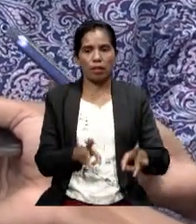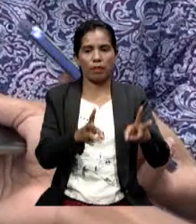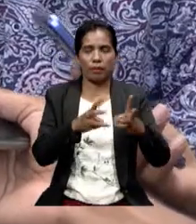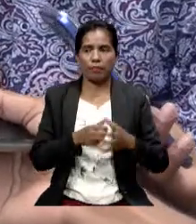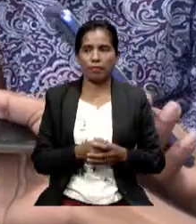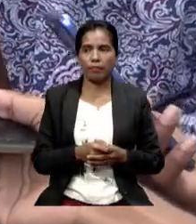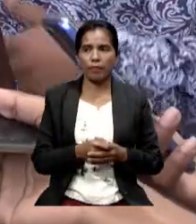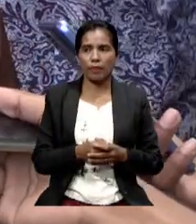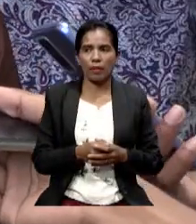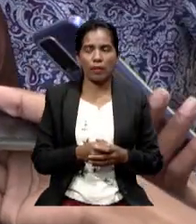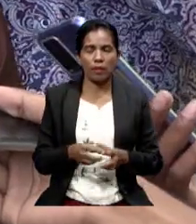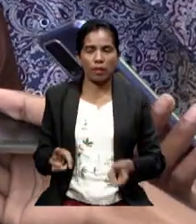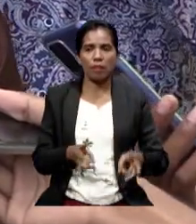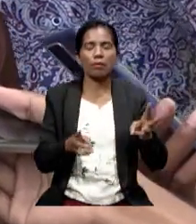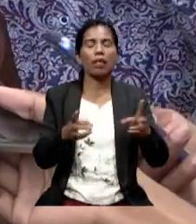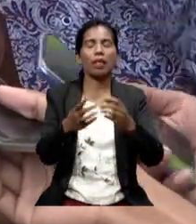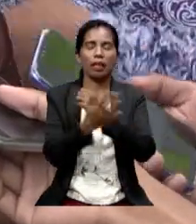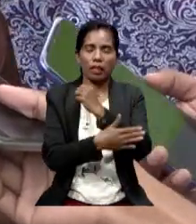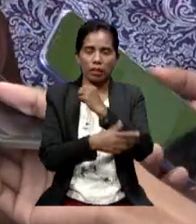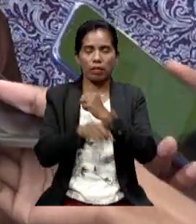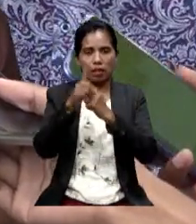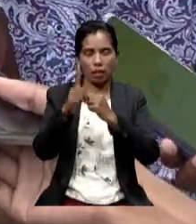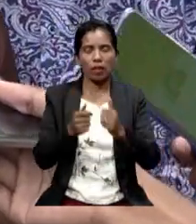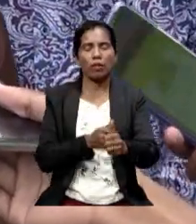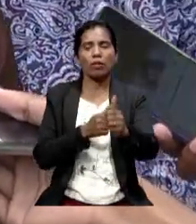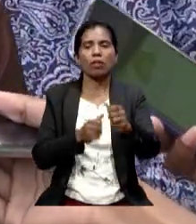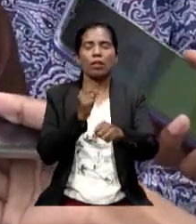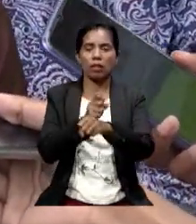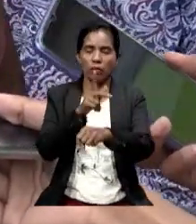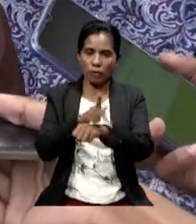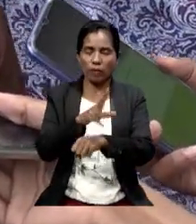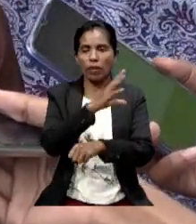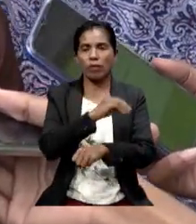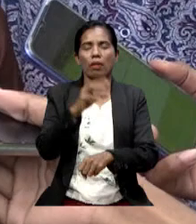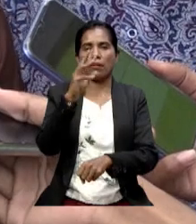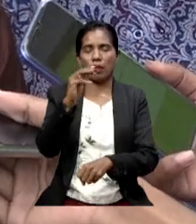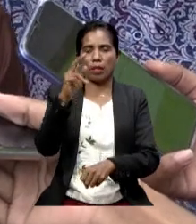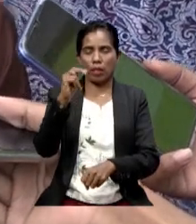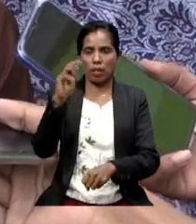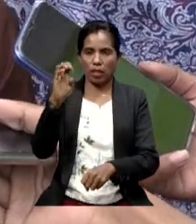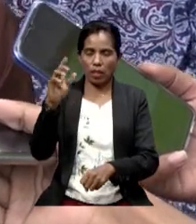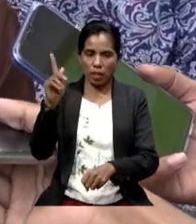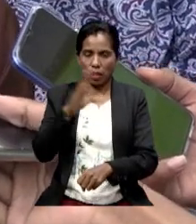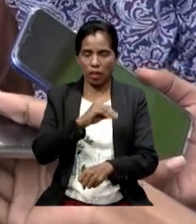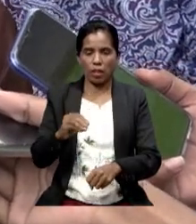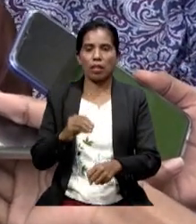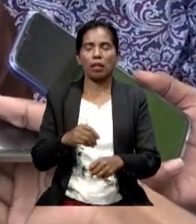ba nasa unida maka diuhusi base legal mak sepope ho menek menek ba halo akordu zi tu